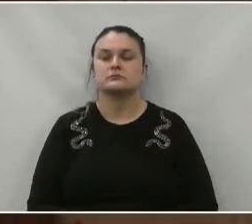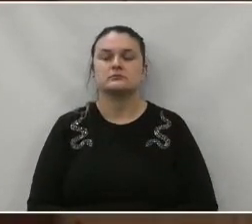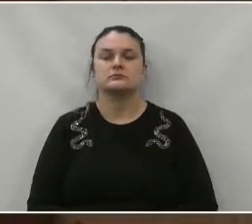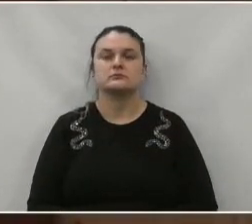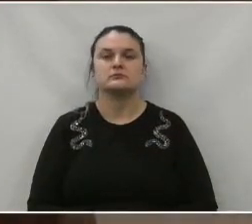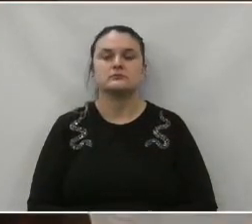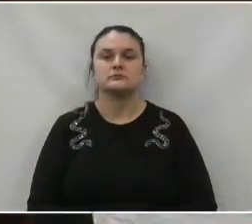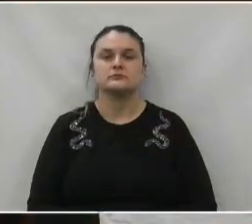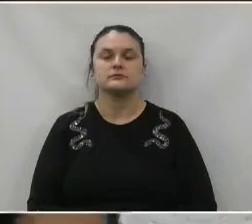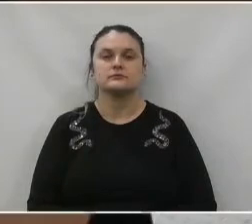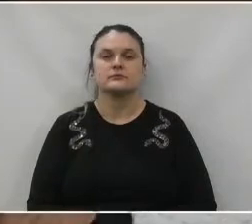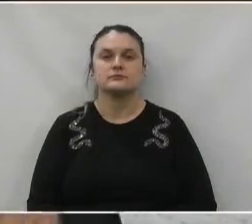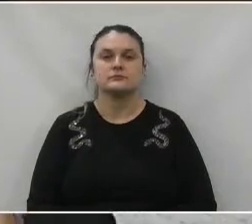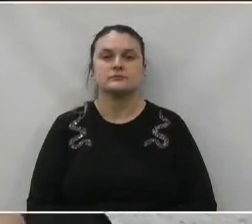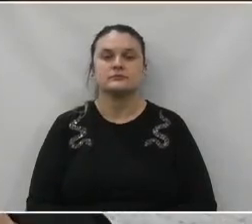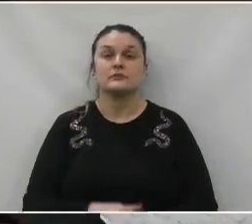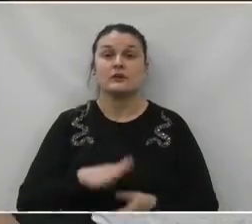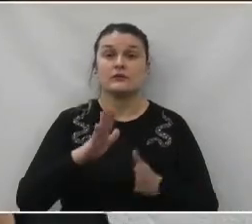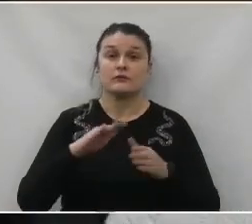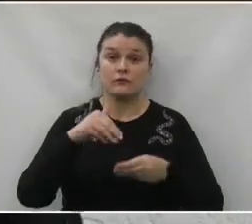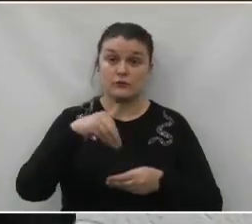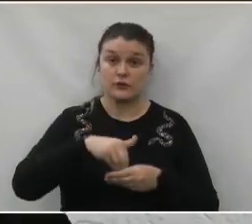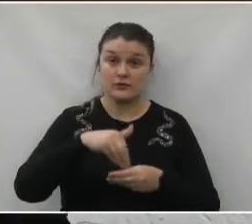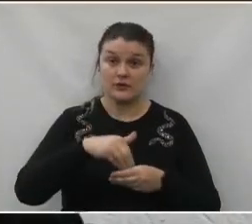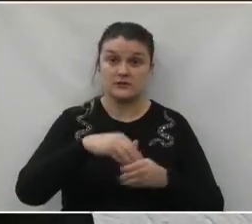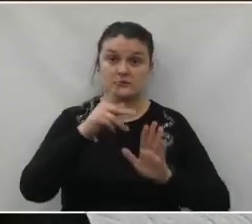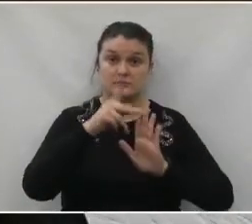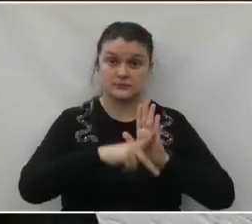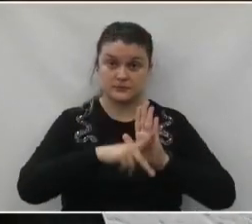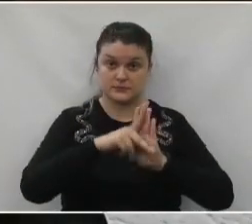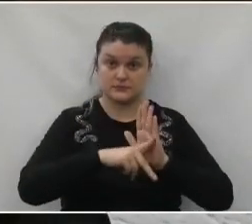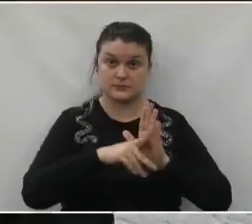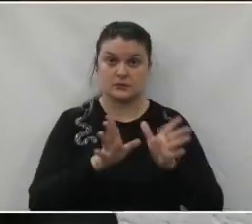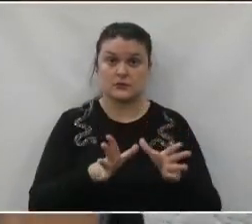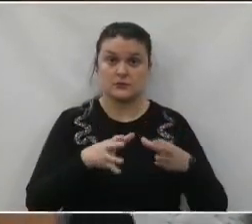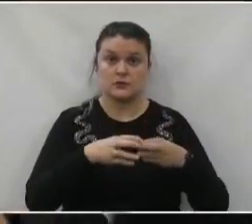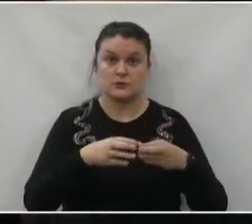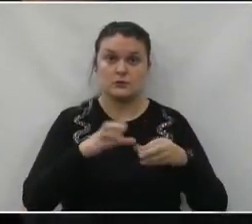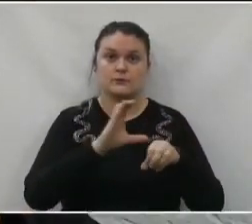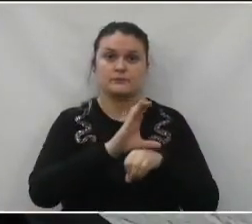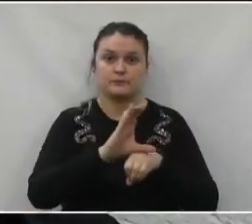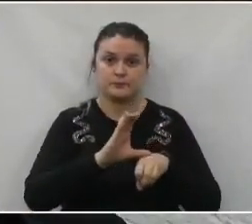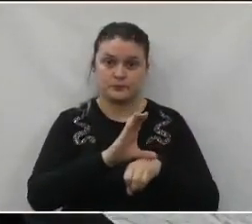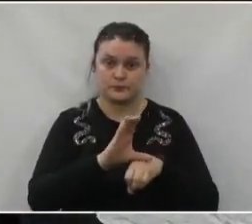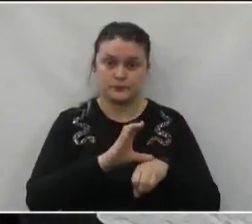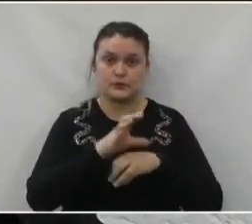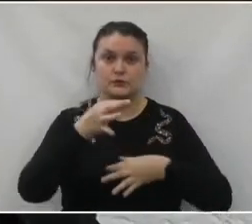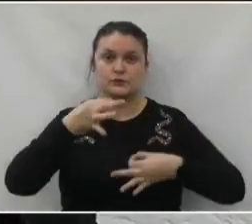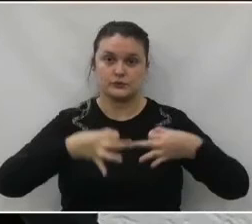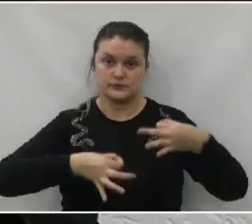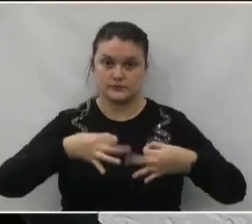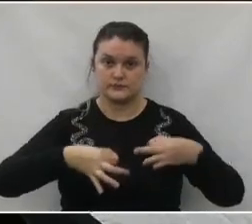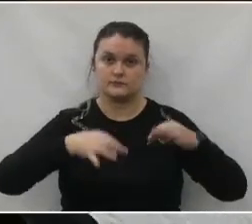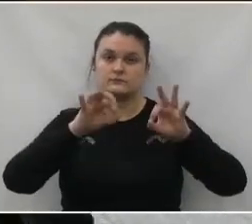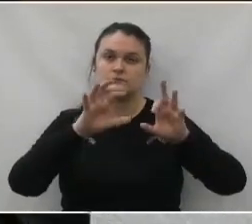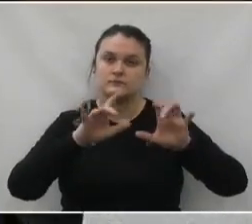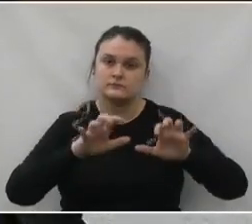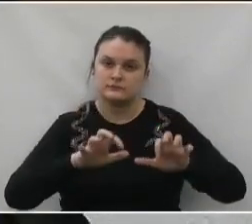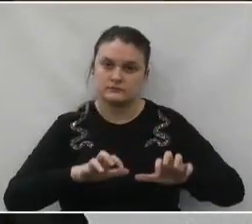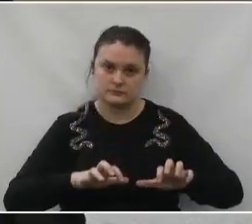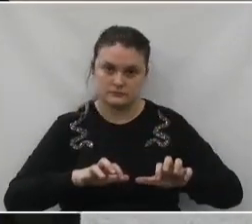Matéria da ordem do dia. Votação do parecer fundamentado da Comissão de Constituição, Justiça e Redação